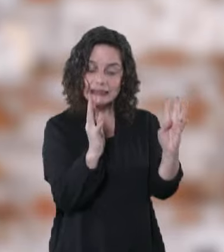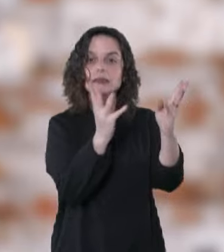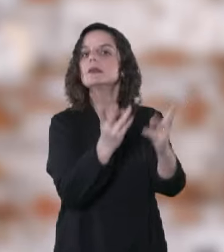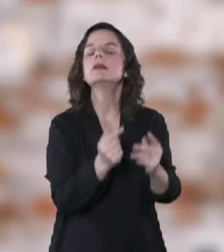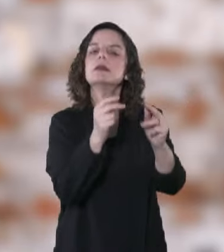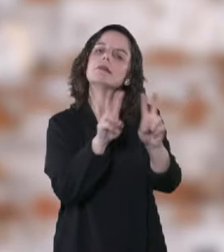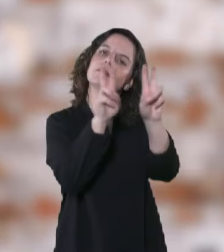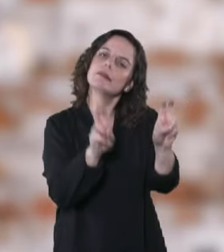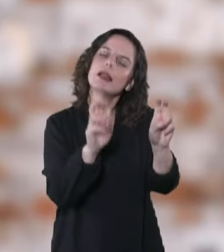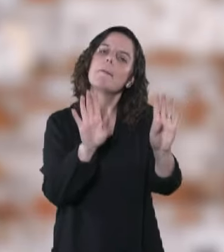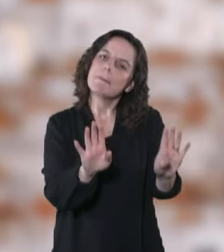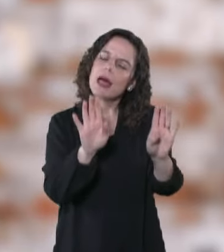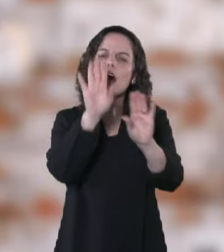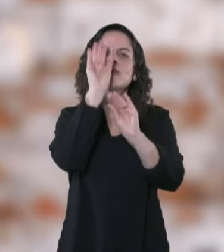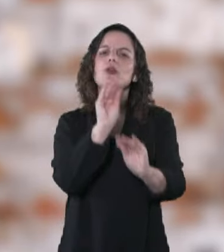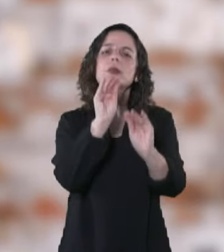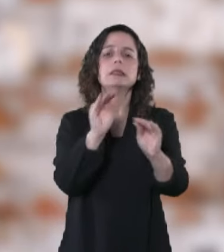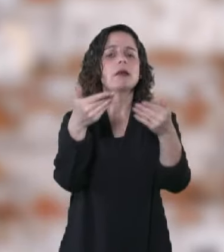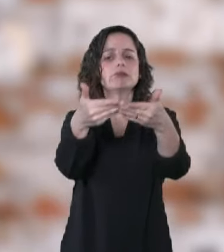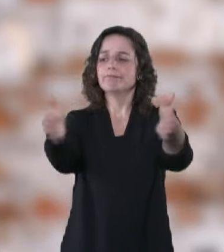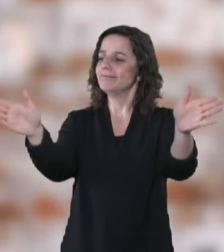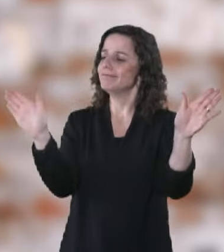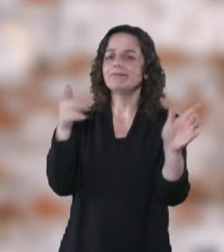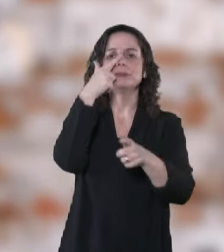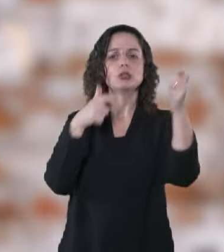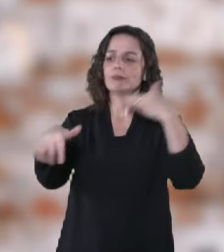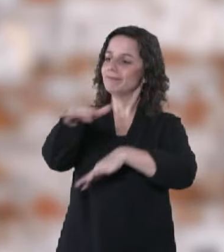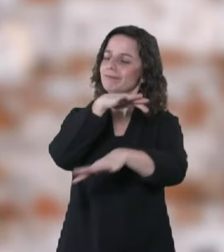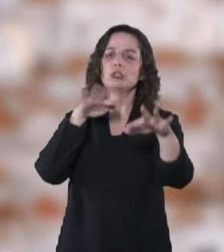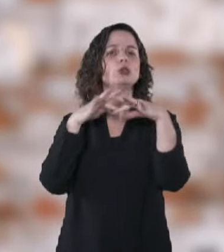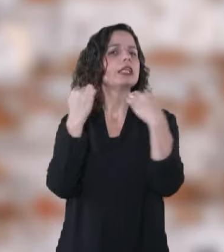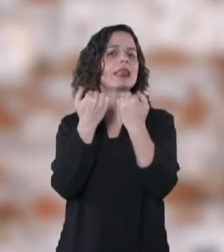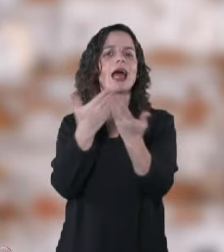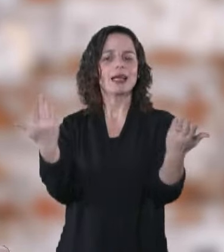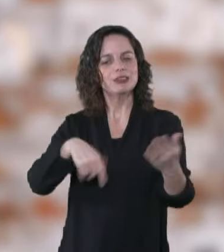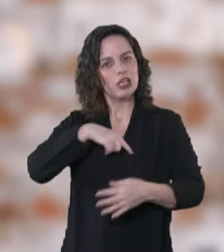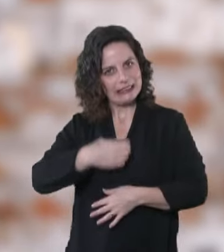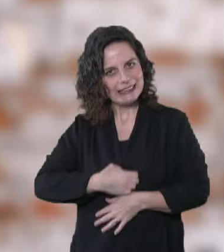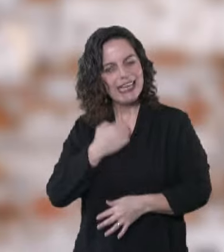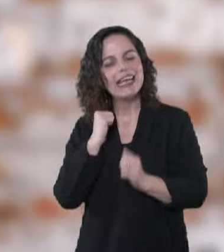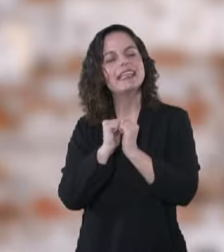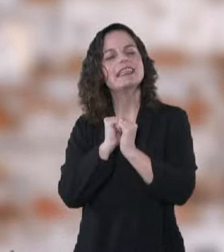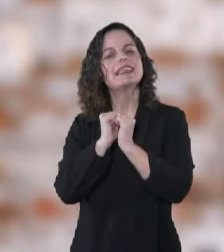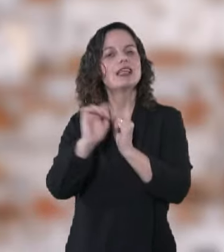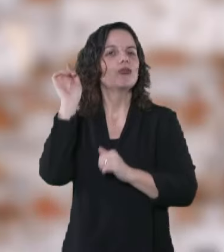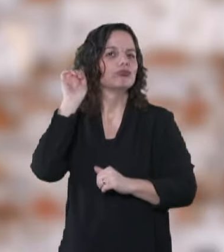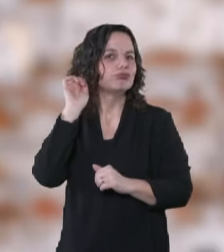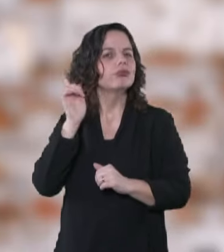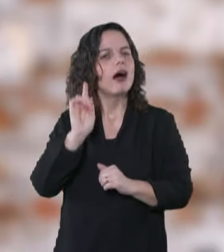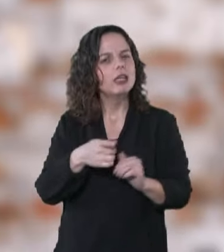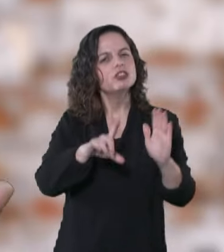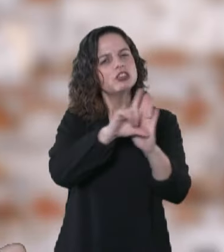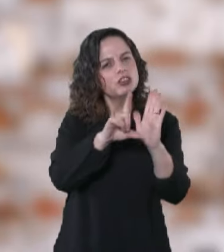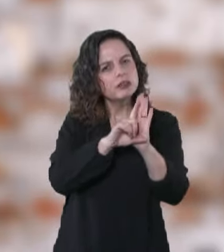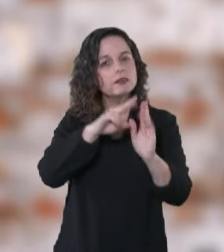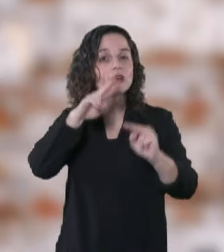nossa formação muitas vezes é aberta à sociedade. E é isso que também sentimos. Temos esse papel importante naquilo que é a legislação